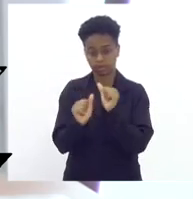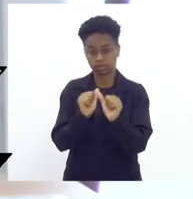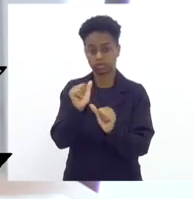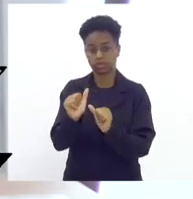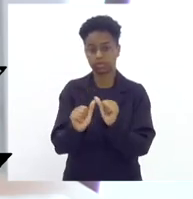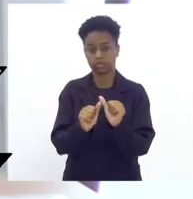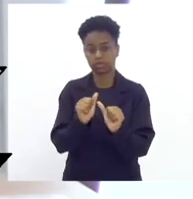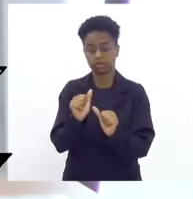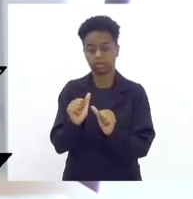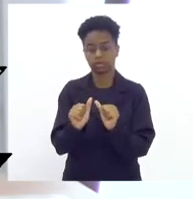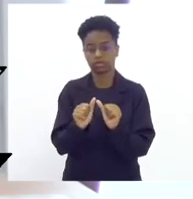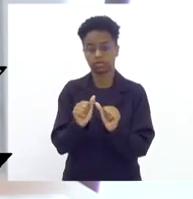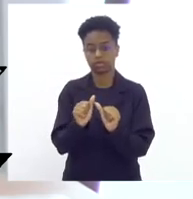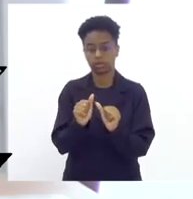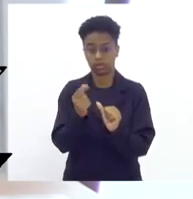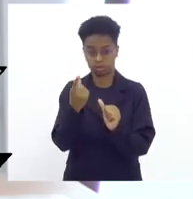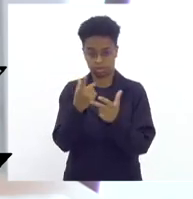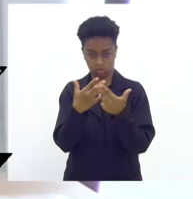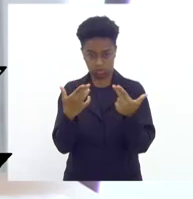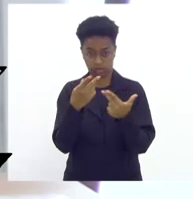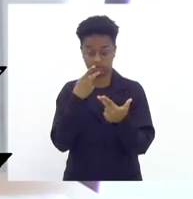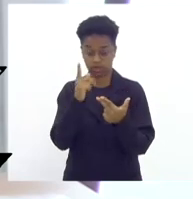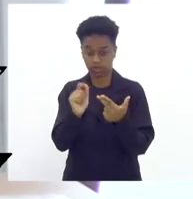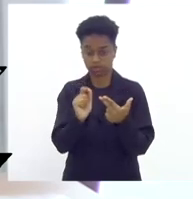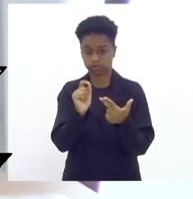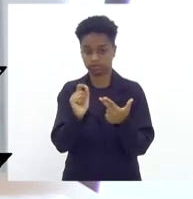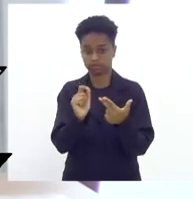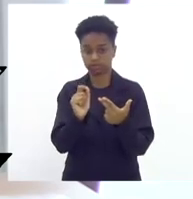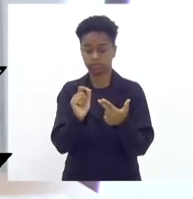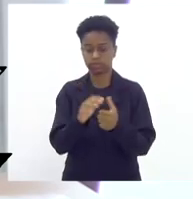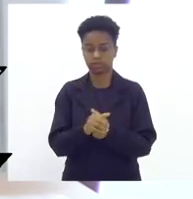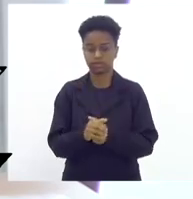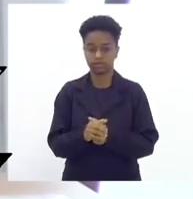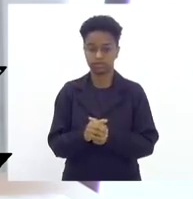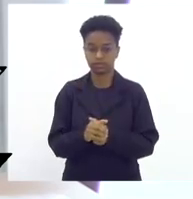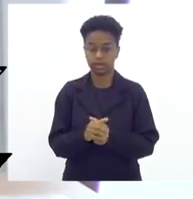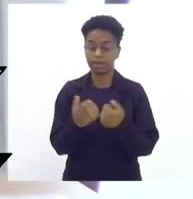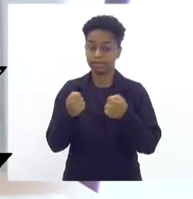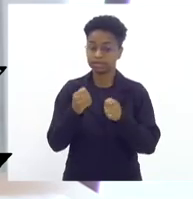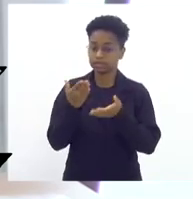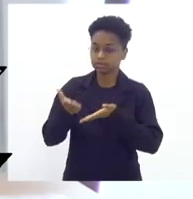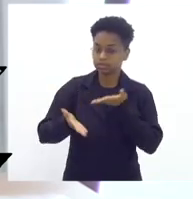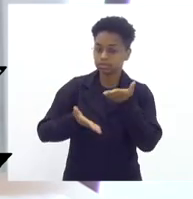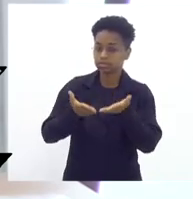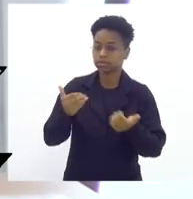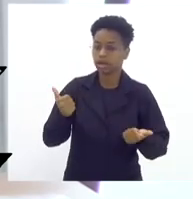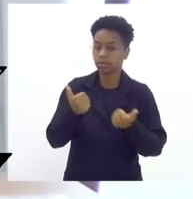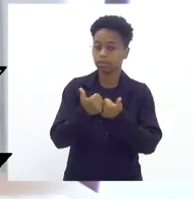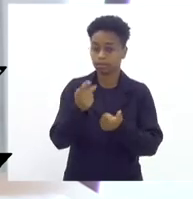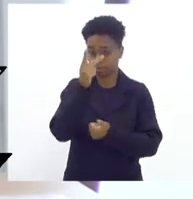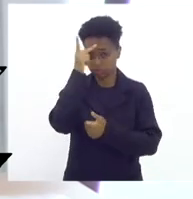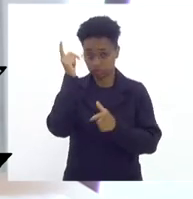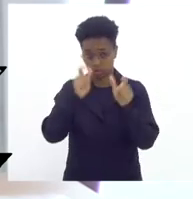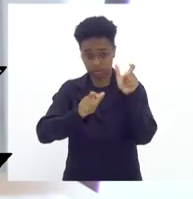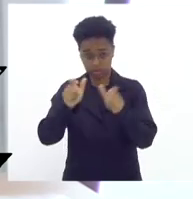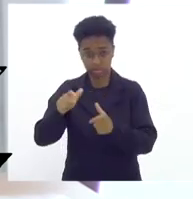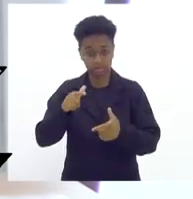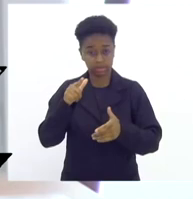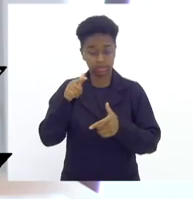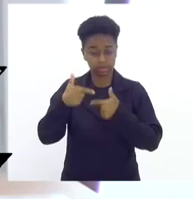é uma um dos itens e diz o seguinte prestar assistência a trabalhadores